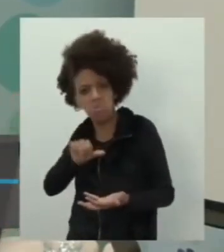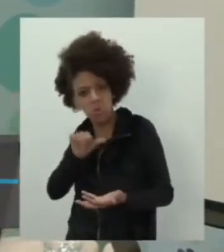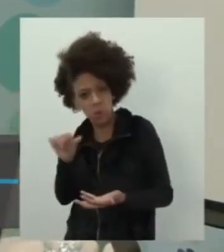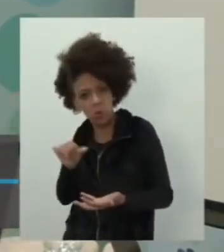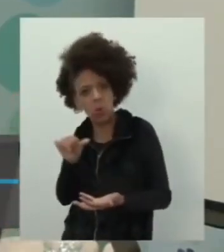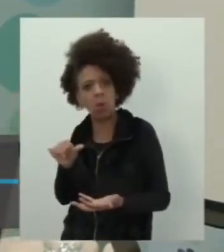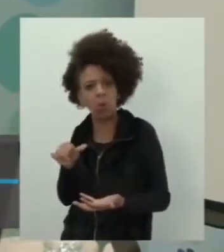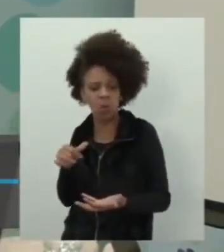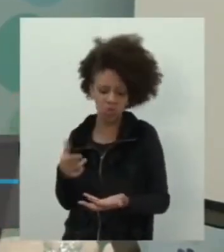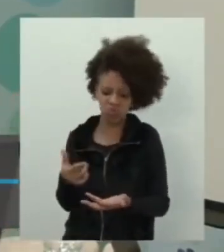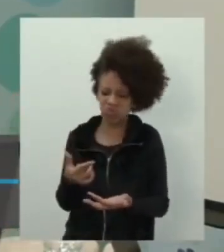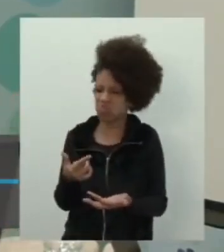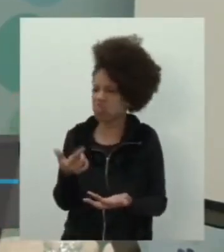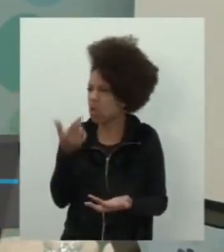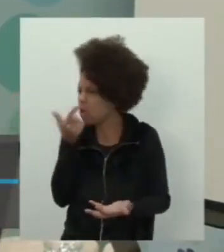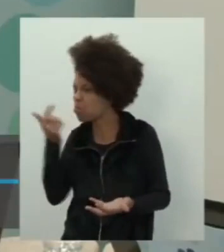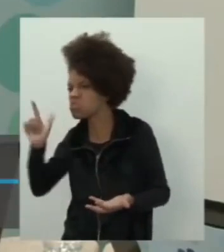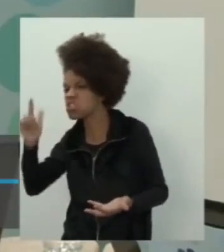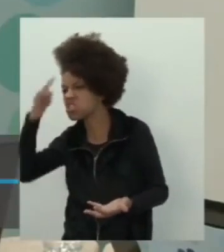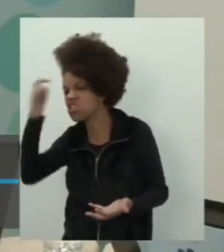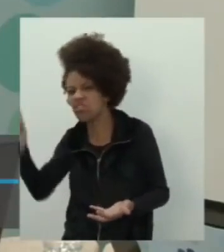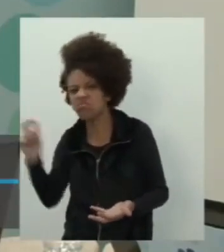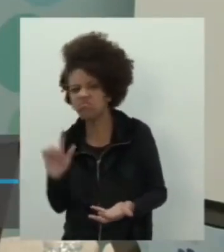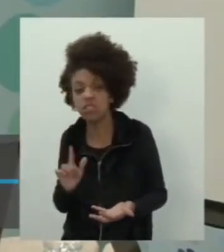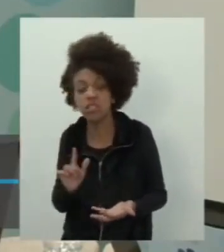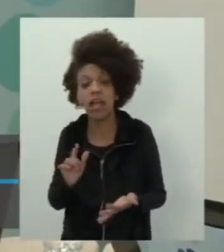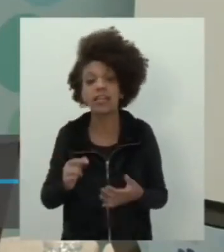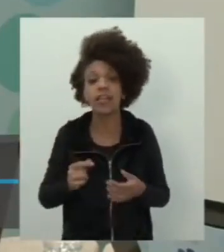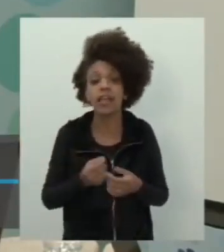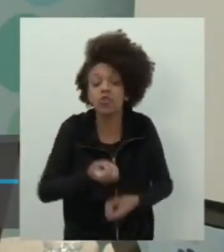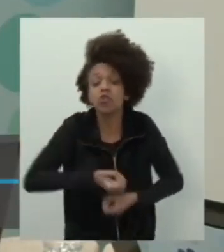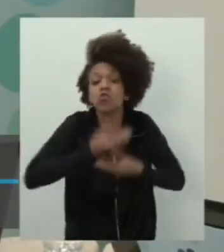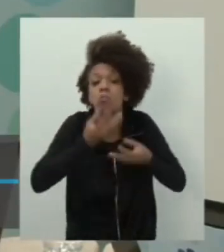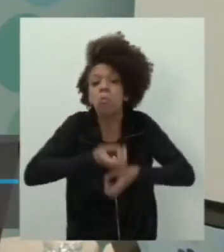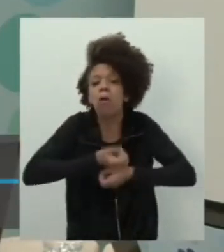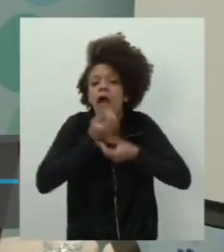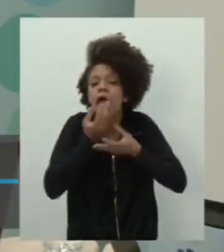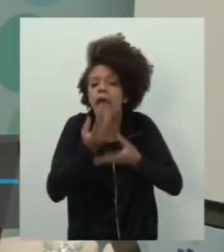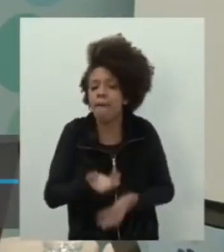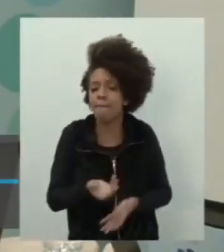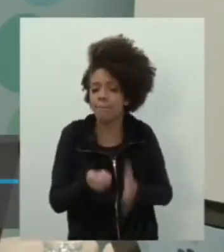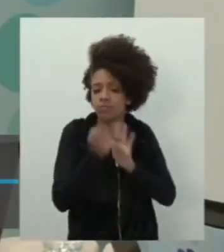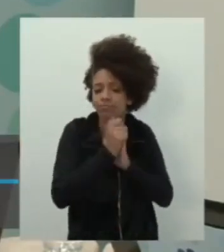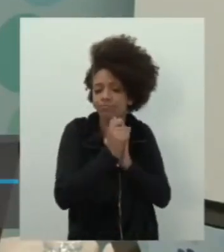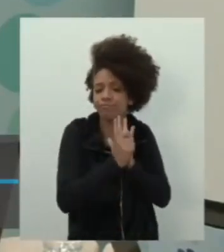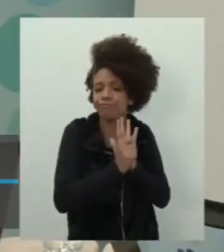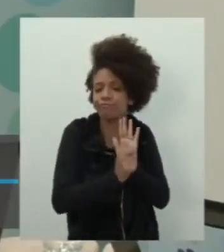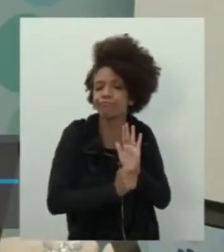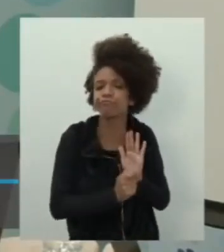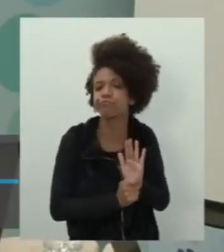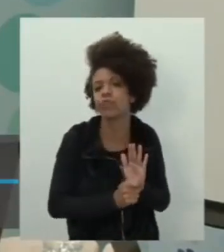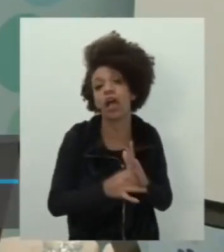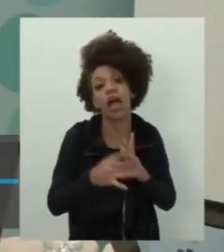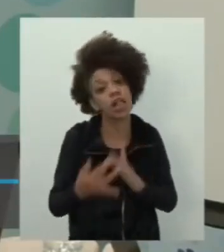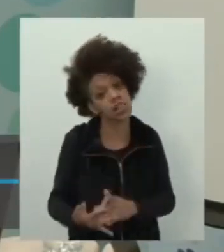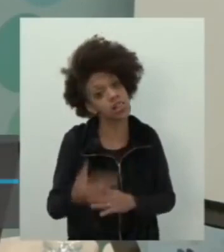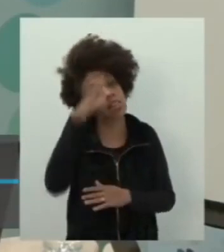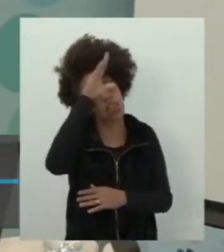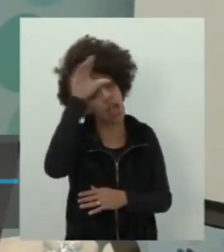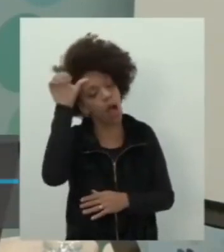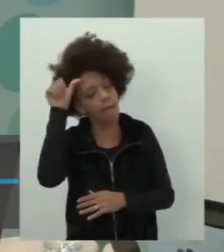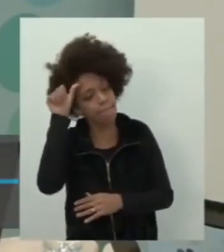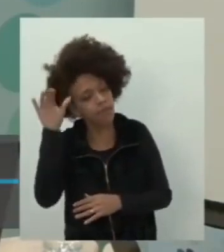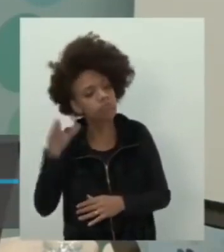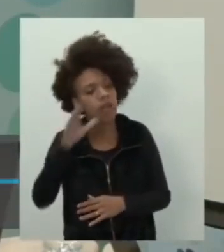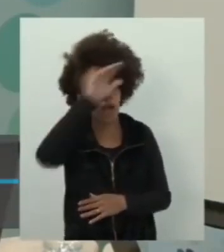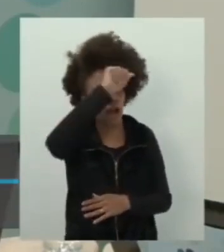faz mais sentido fazer cantigas. E elas começaram a escrever os poemas, as pessoas começaram a ser mais alfabetizadas, não tanto quanto hoje, né, mas um pouquinho mais